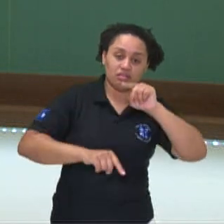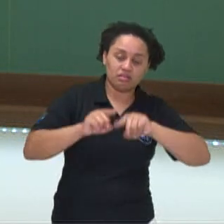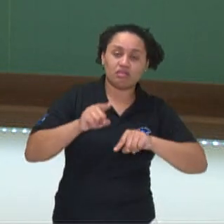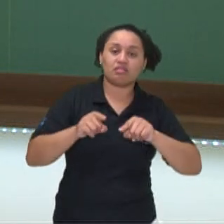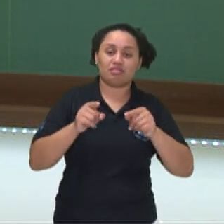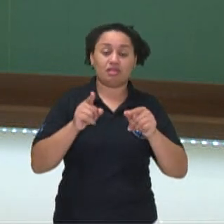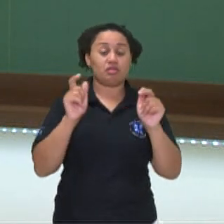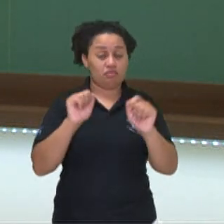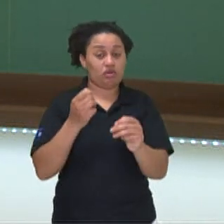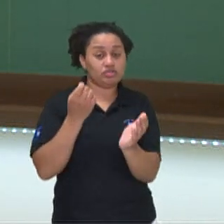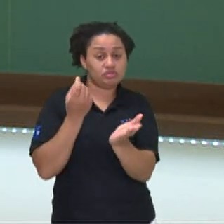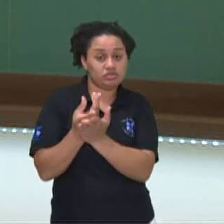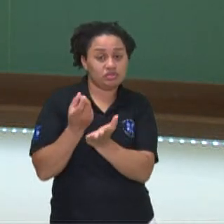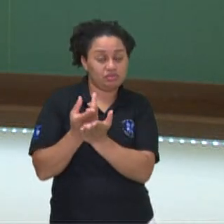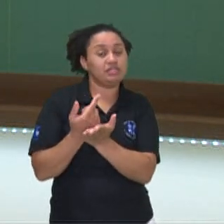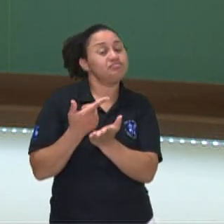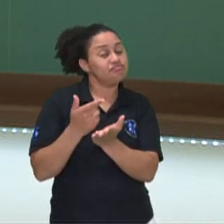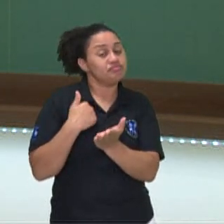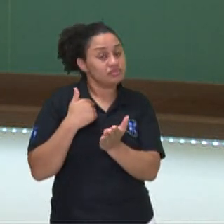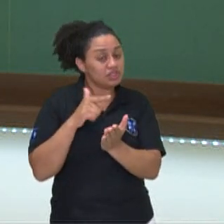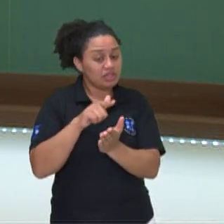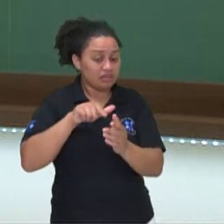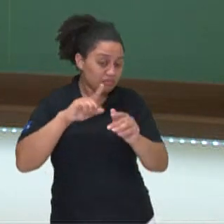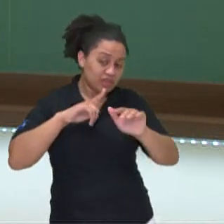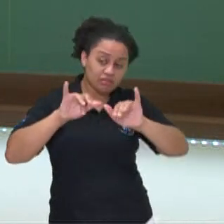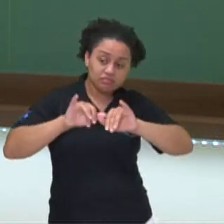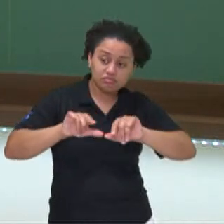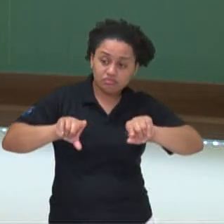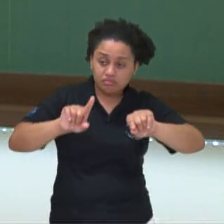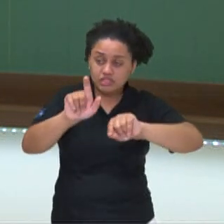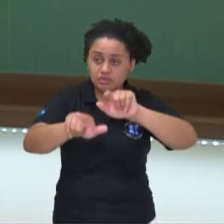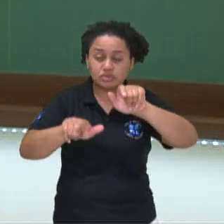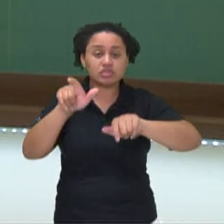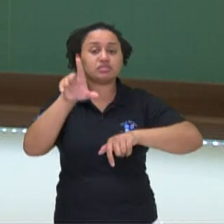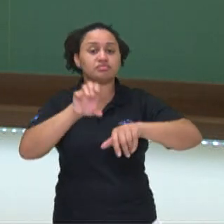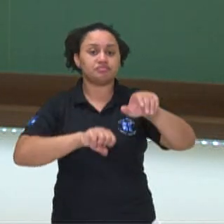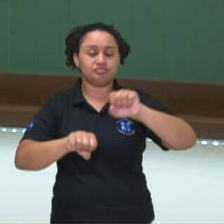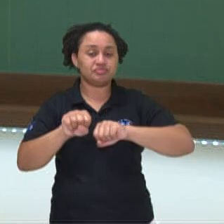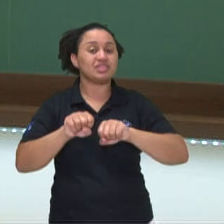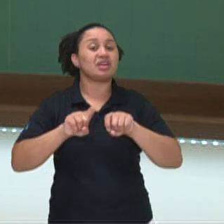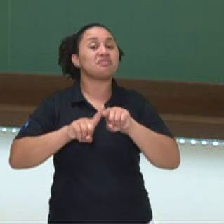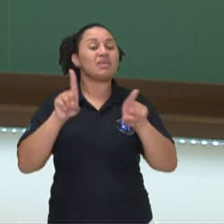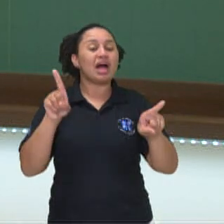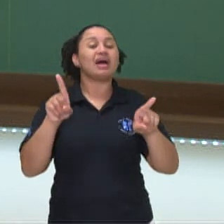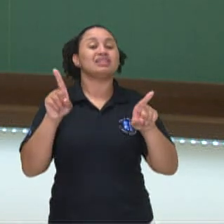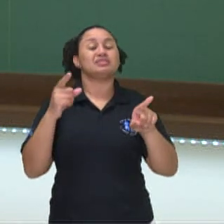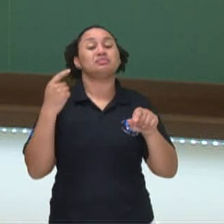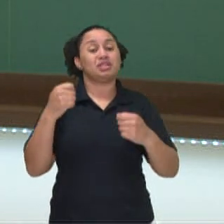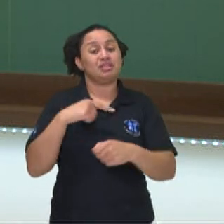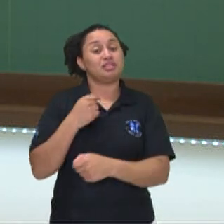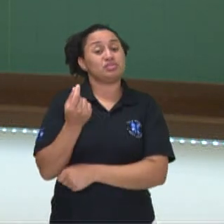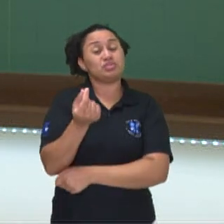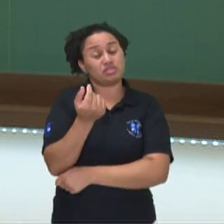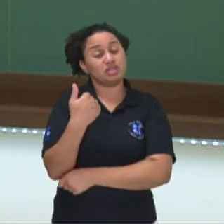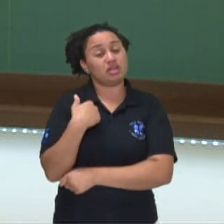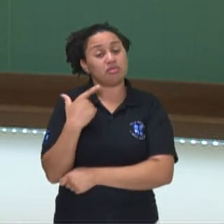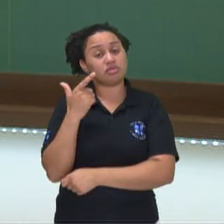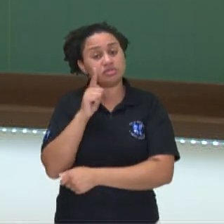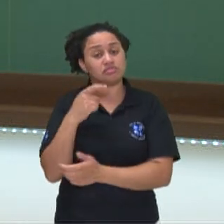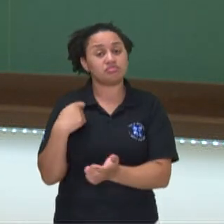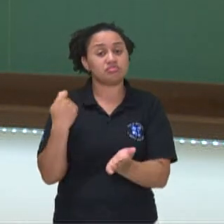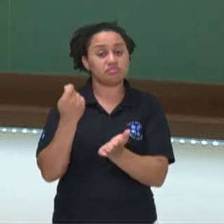e com condições de adquiri-lo, ele vai estar sendo disponibilizado para aquelas pessoas, desde que elas tenham capital, recurso